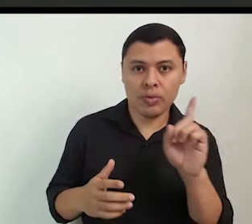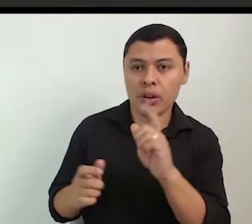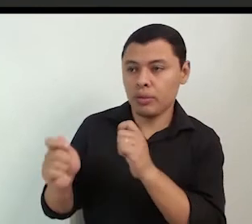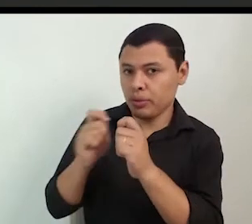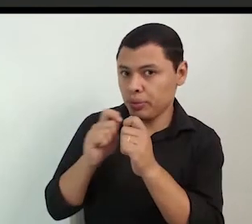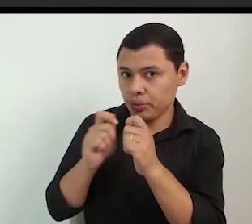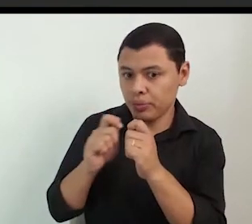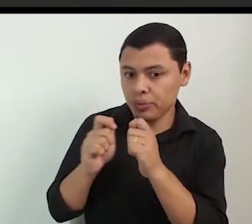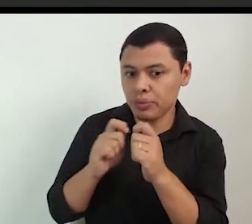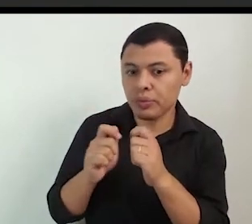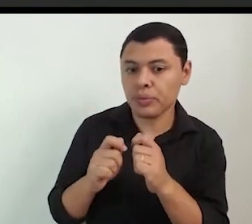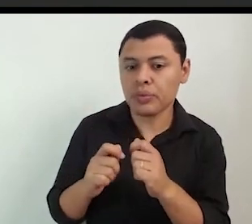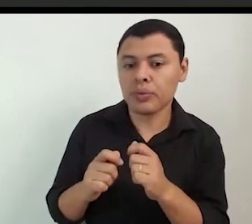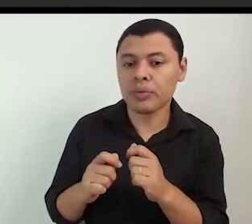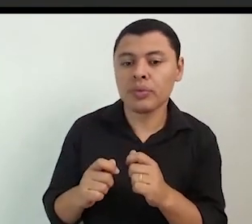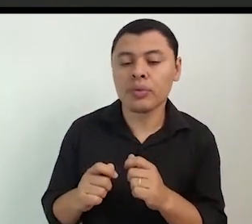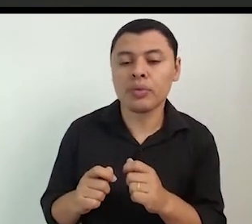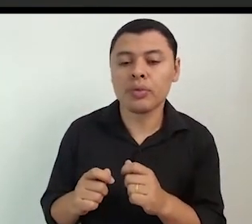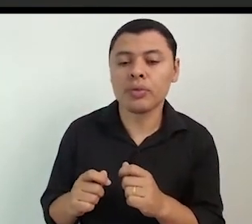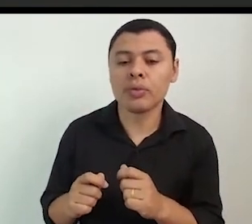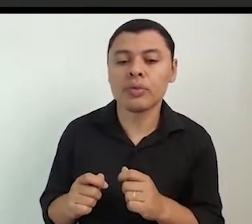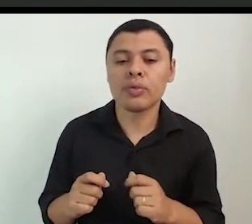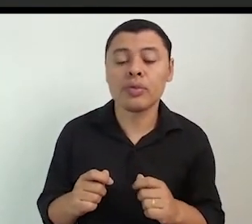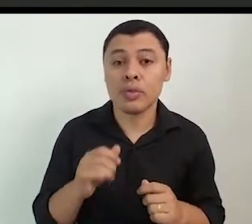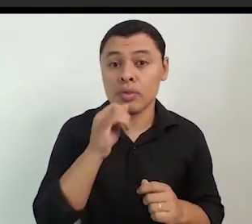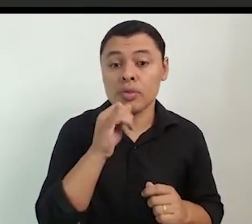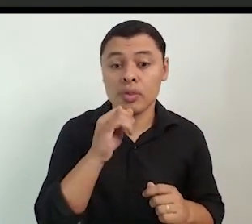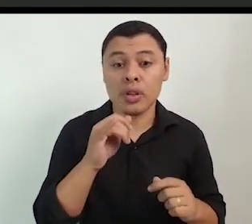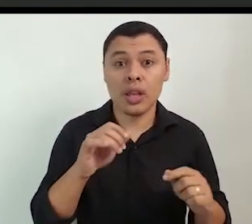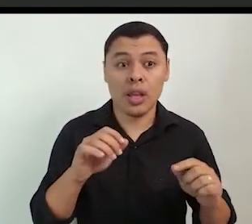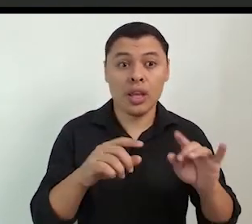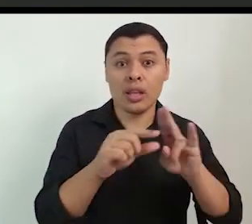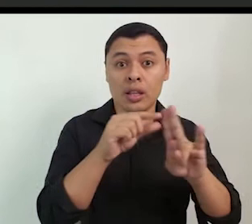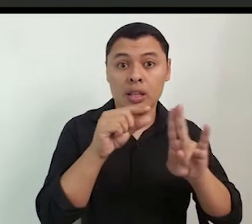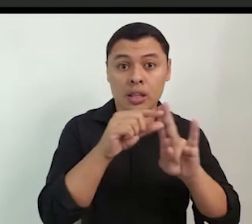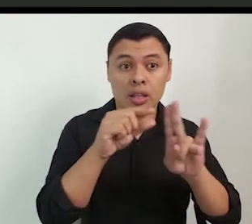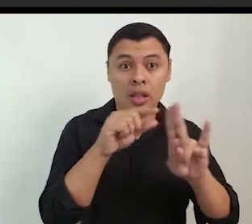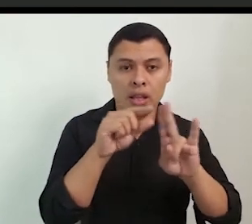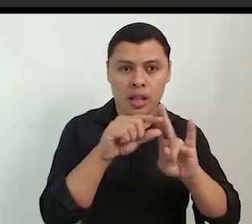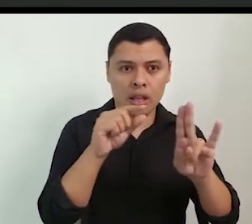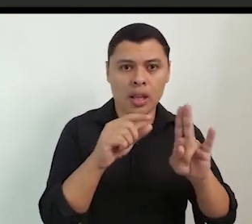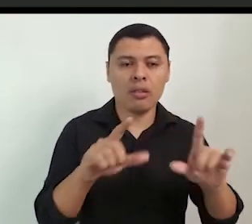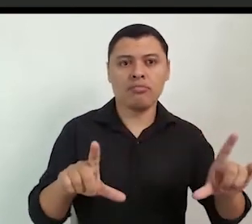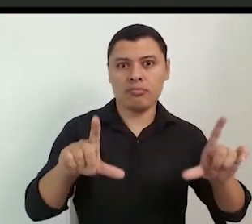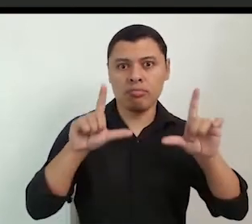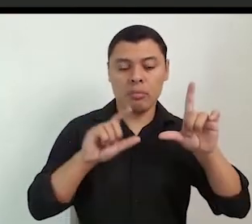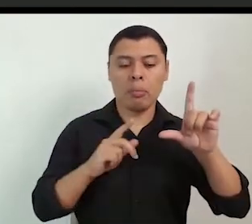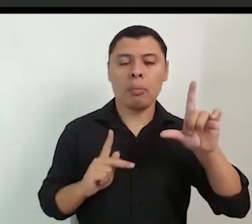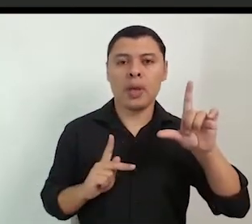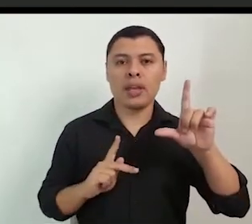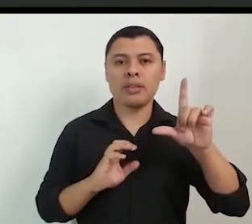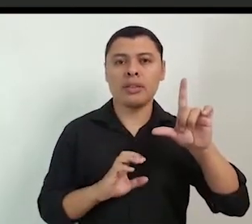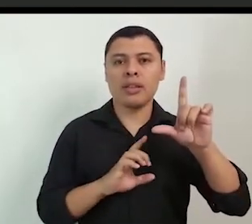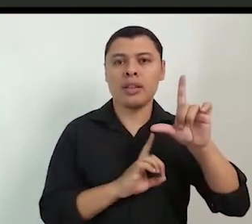lá no LinkedIn, que eu sou apenas uma pessoa com deficiência, eu só deixo a sigla. E quando as pessoas me ligam,